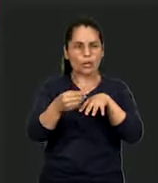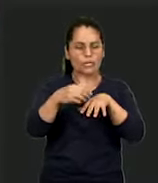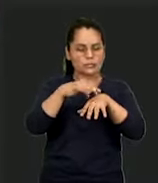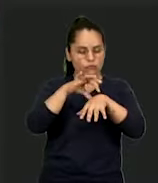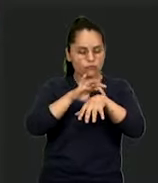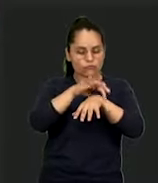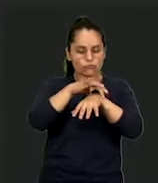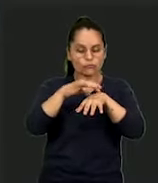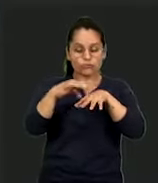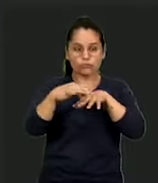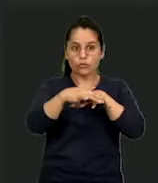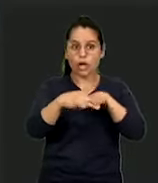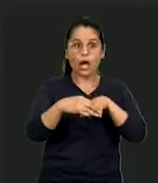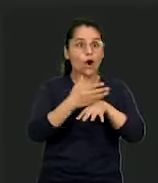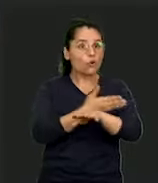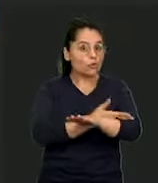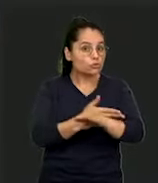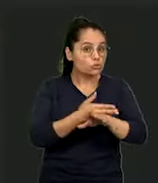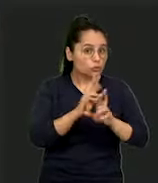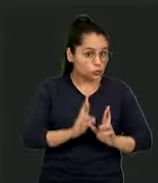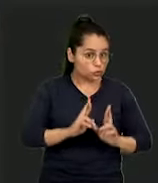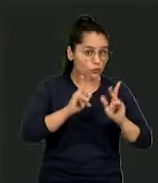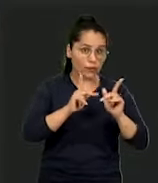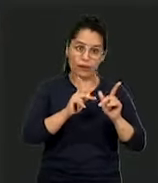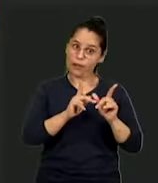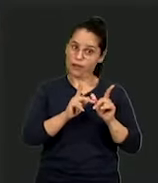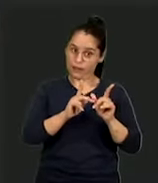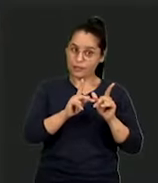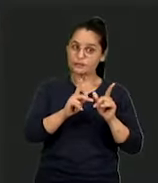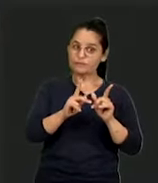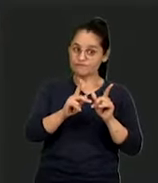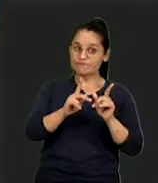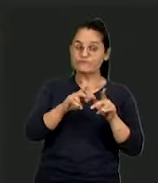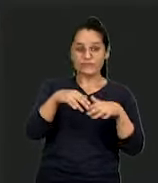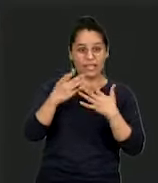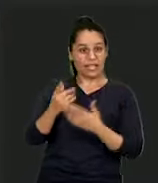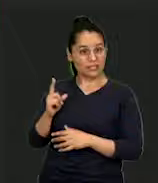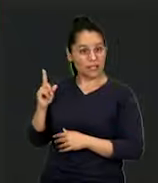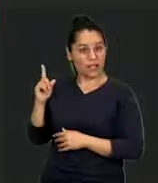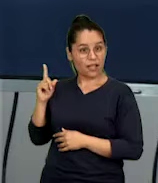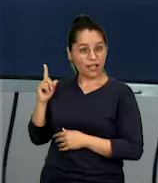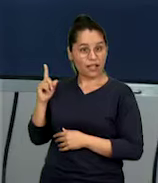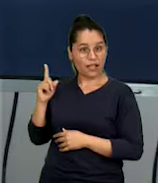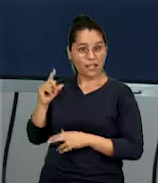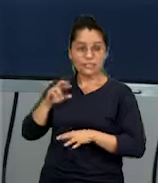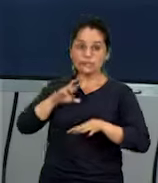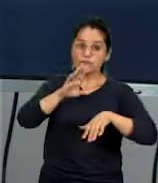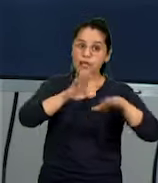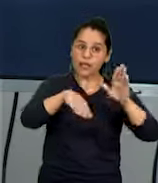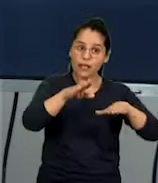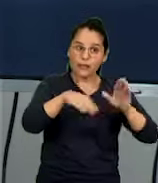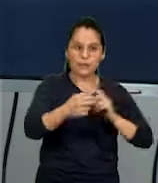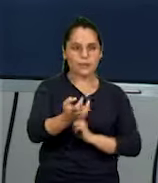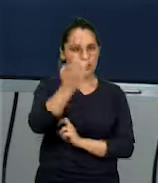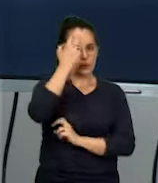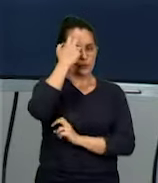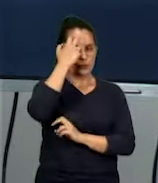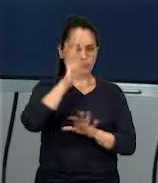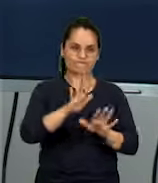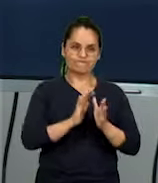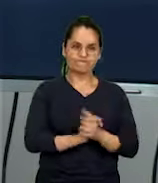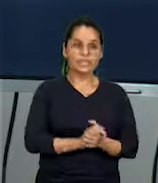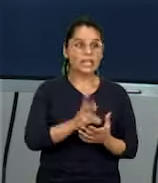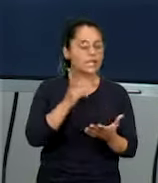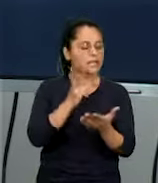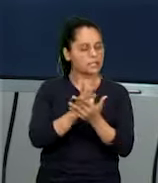joias, porque o costume deles é diferente do nosso. Então, esse costume vai variar de cultura a cultura e sempre